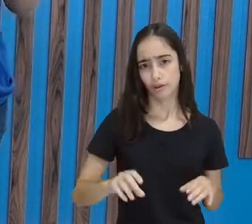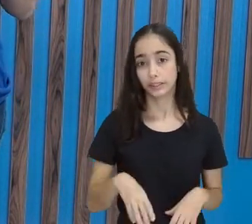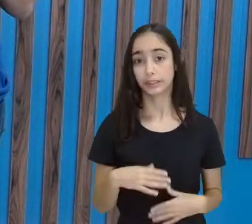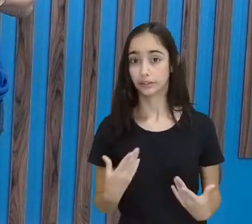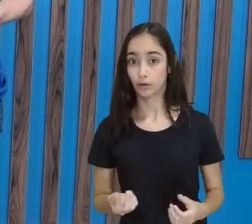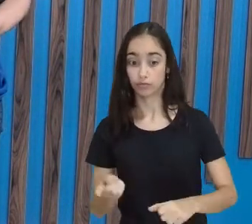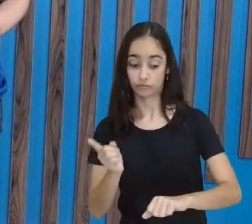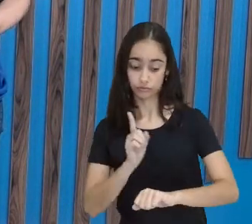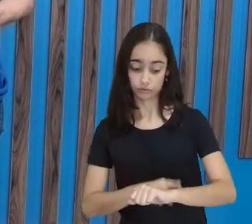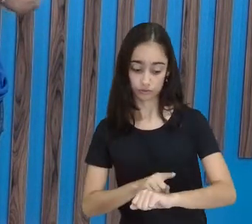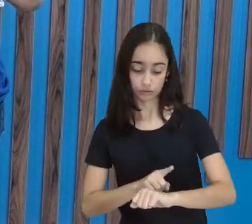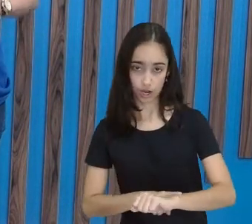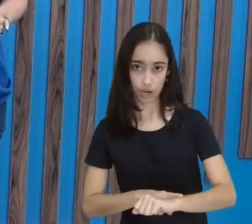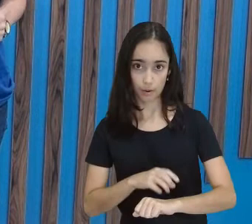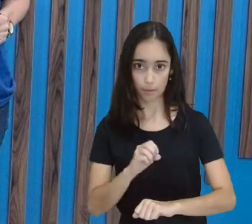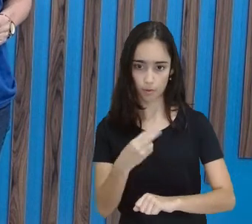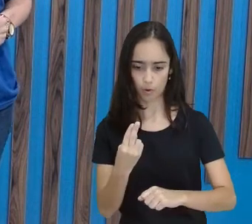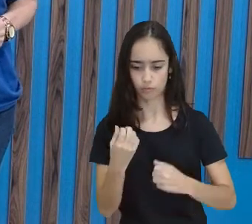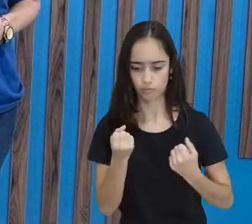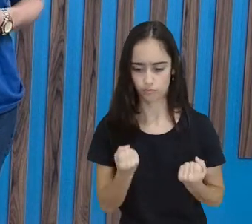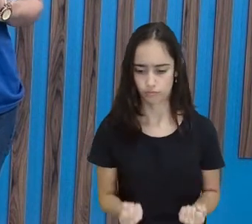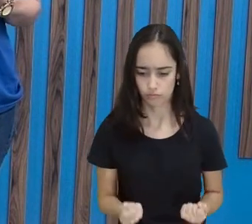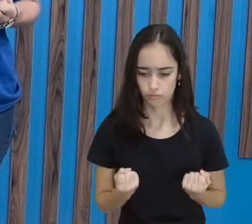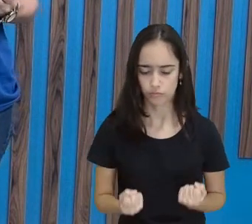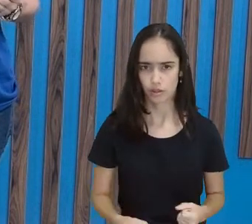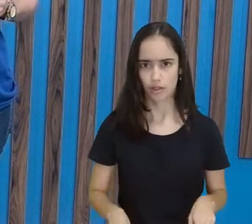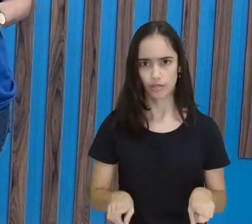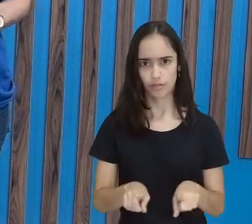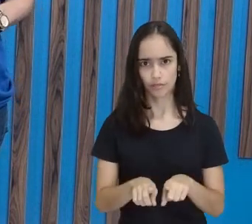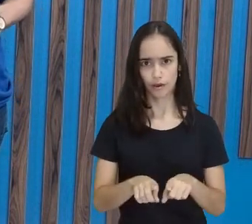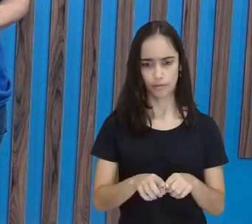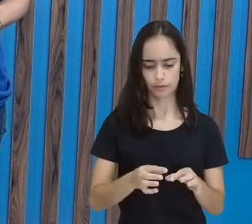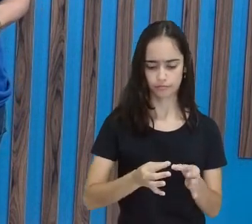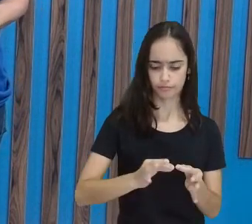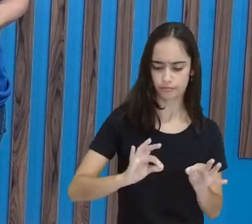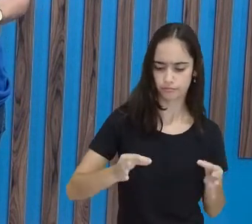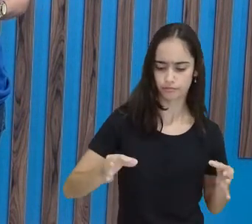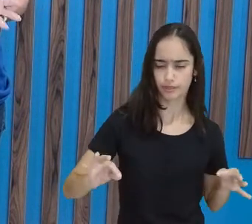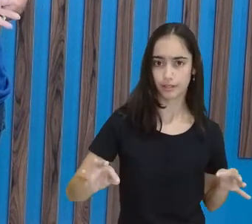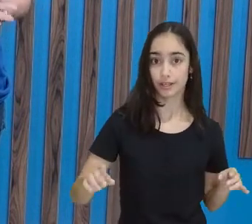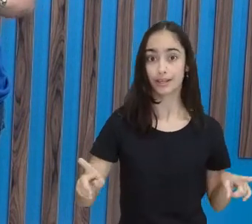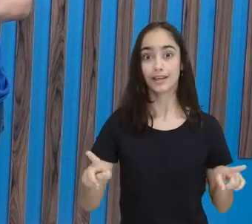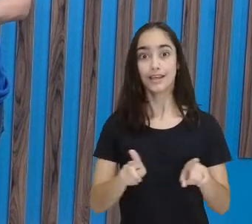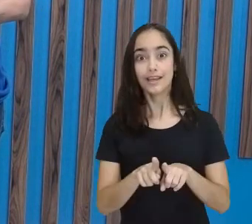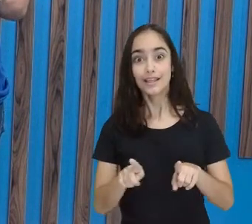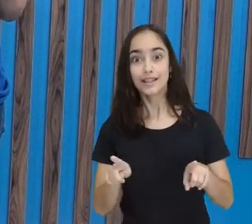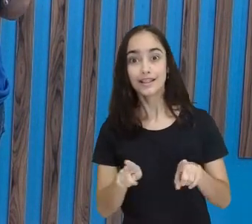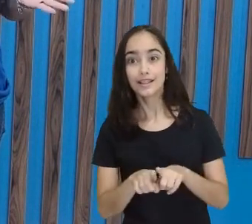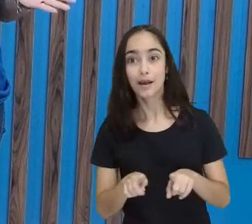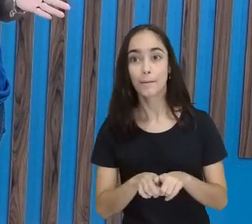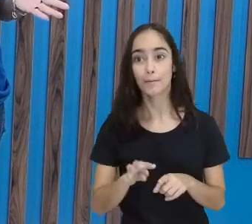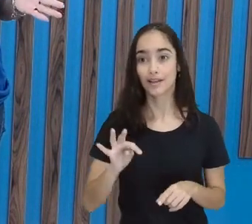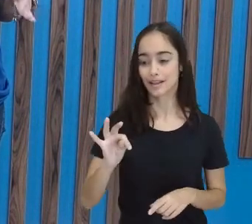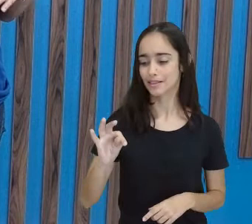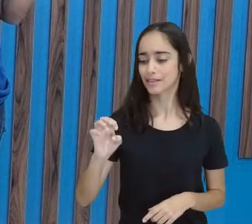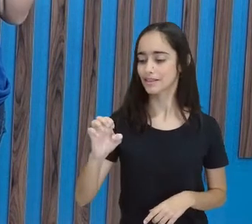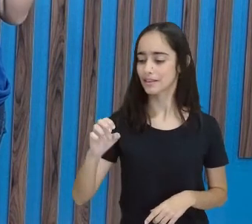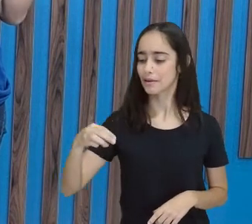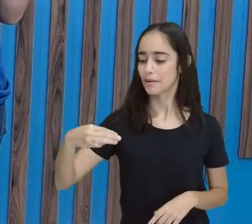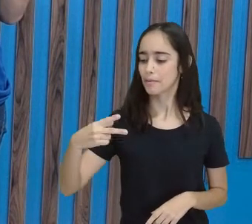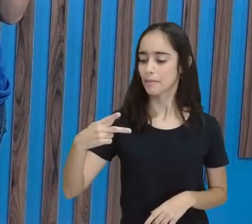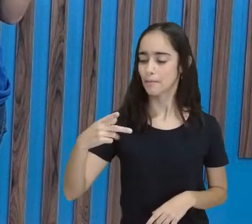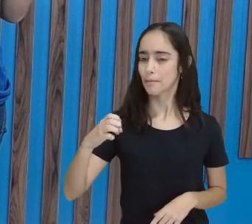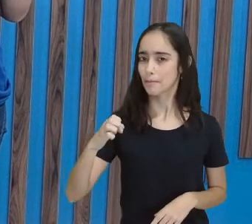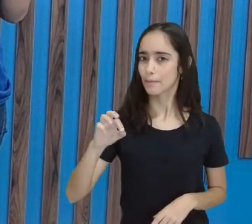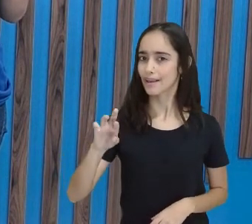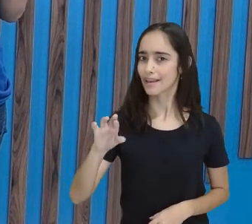massa, comprimento, também a temperatura é muito importante. Por exemplo, eu estou aqui no estúdio e à